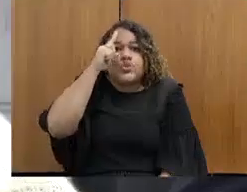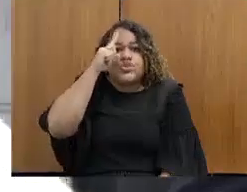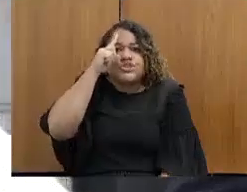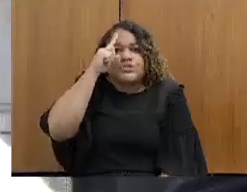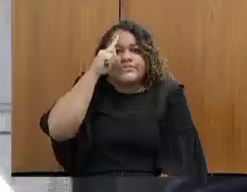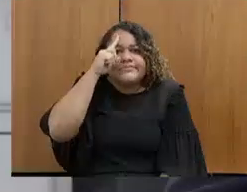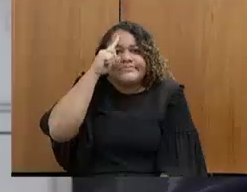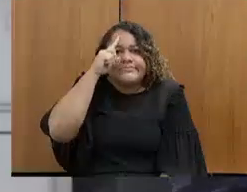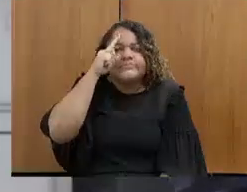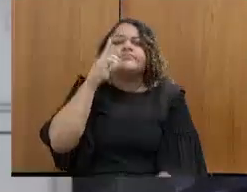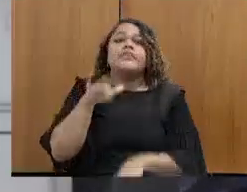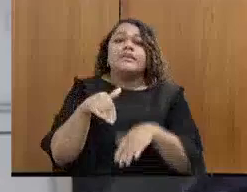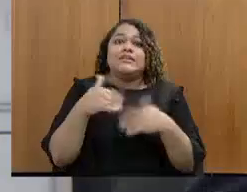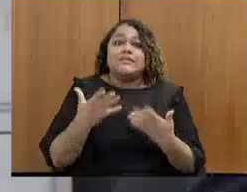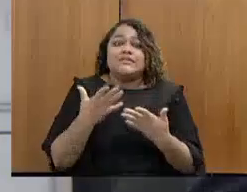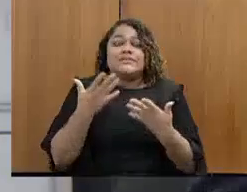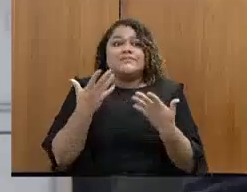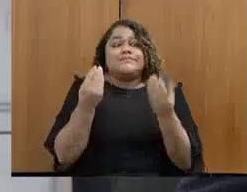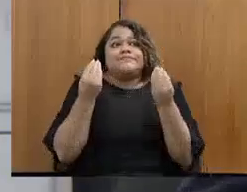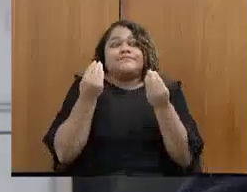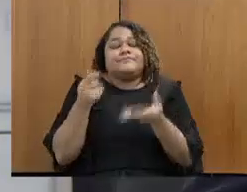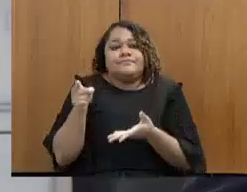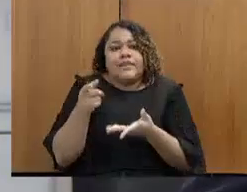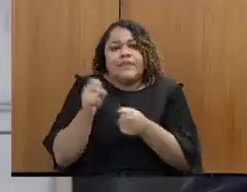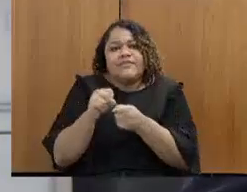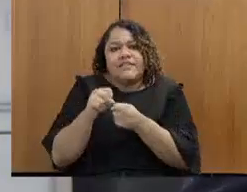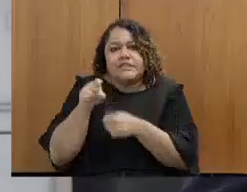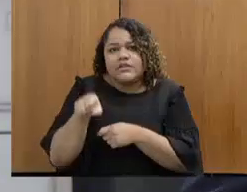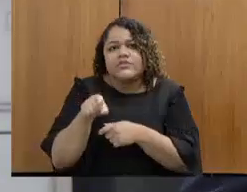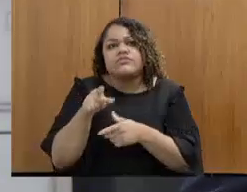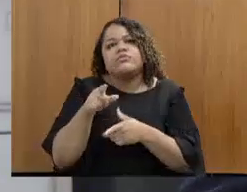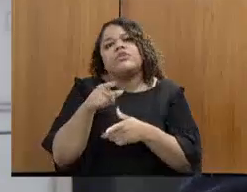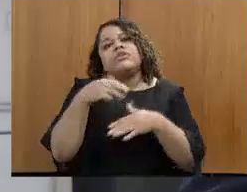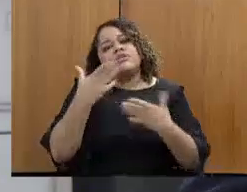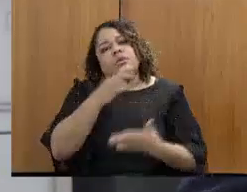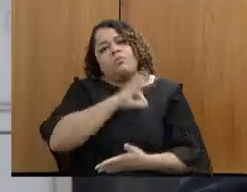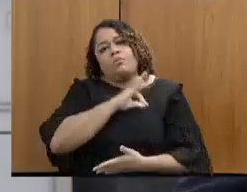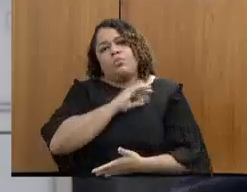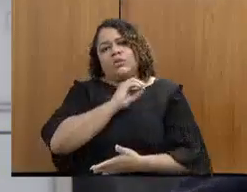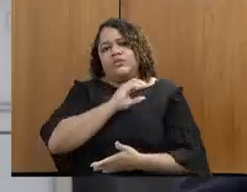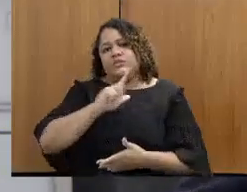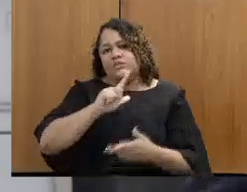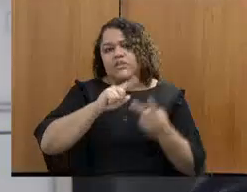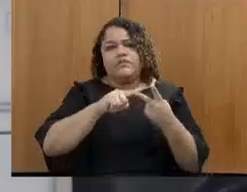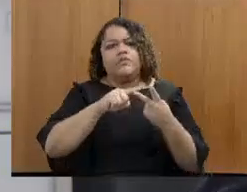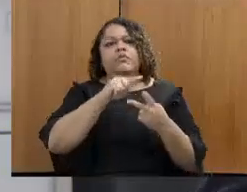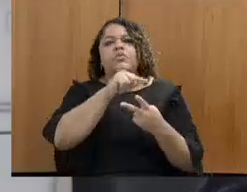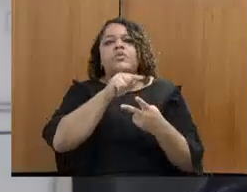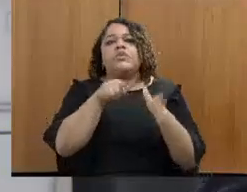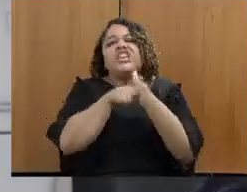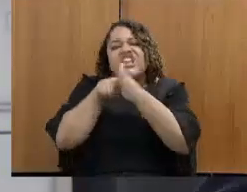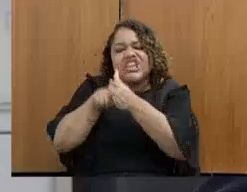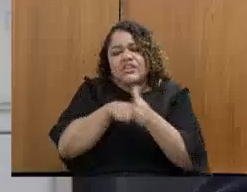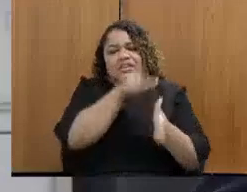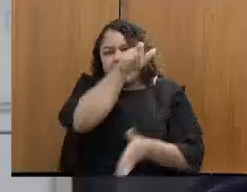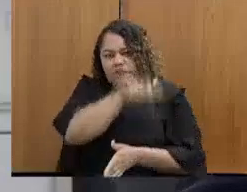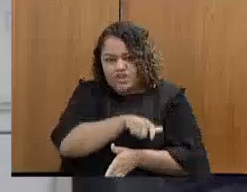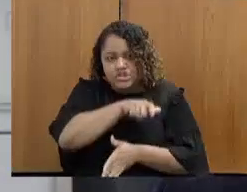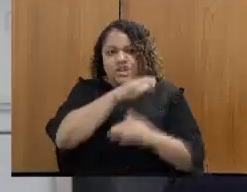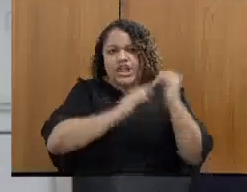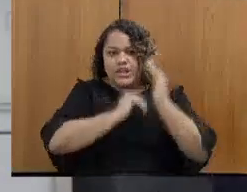para atuar nisso é imprescindível o papel da Polícia Civil dos investigadores e todo o corpo que trabalha